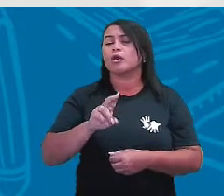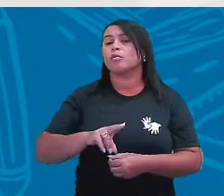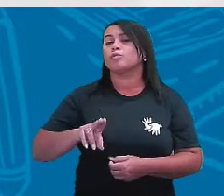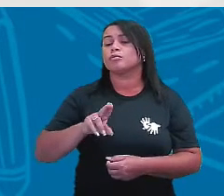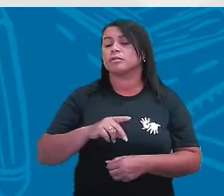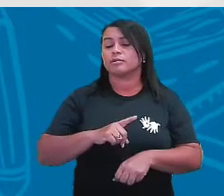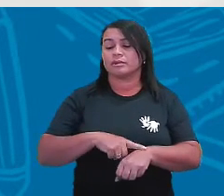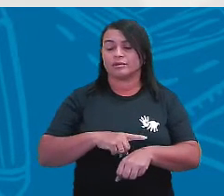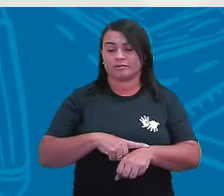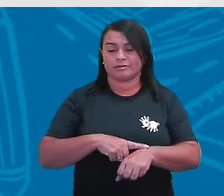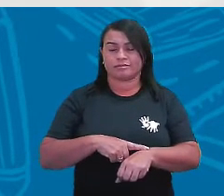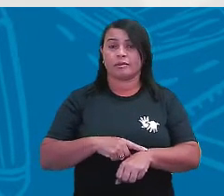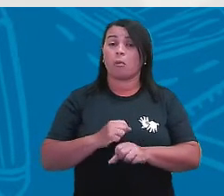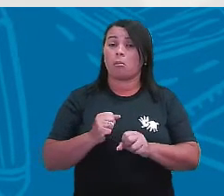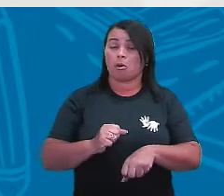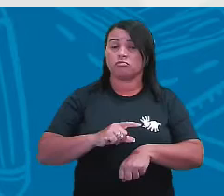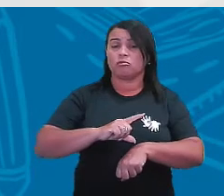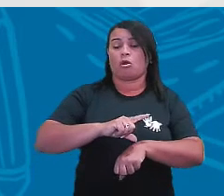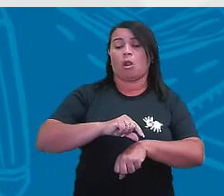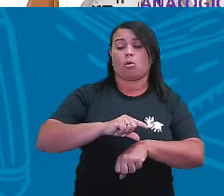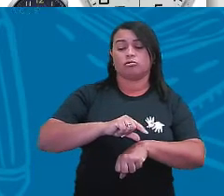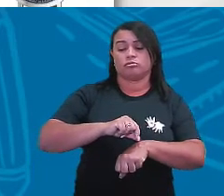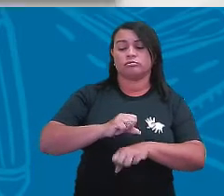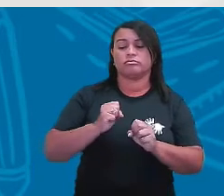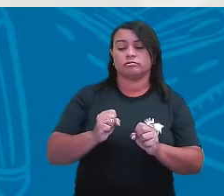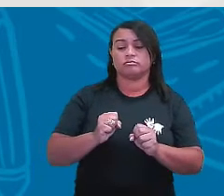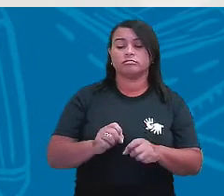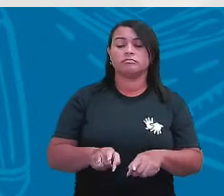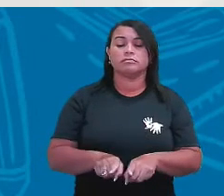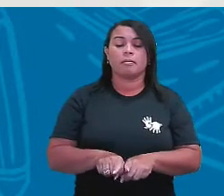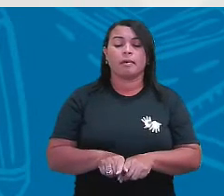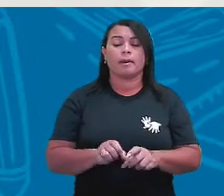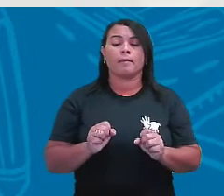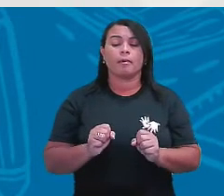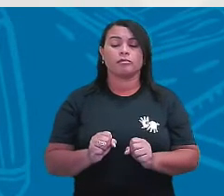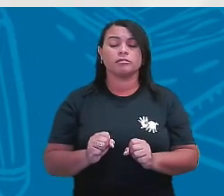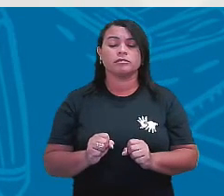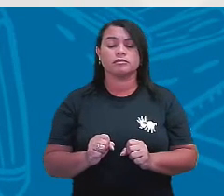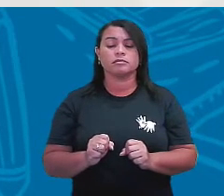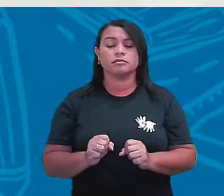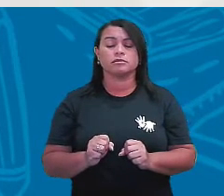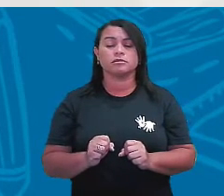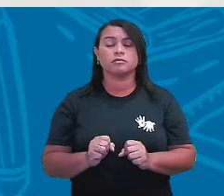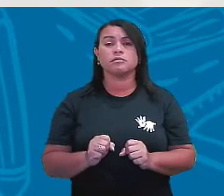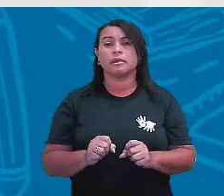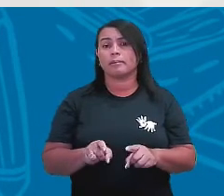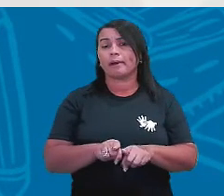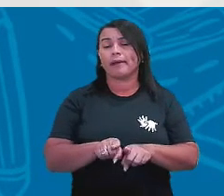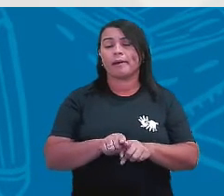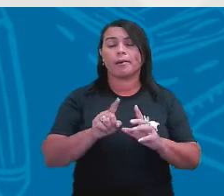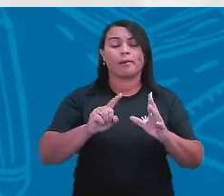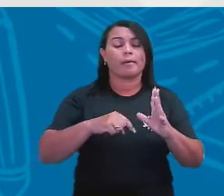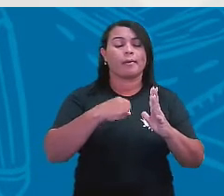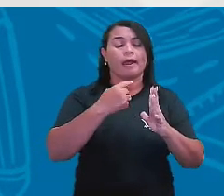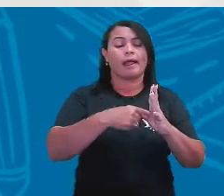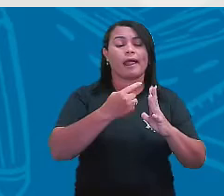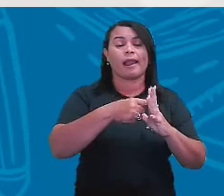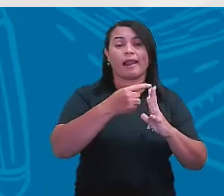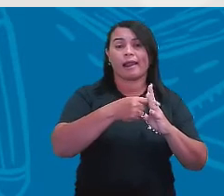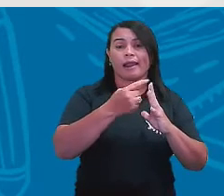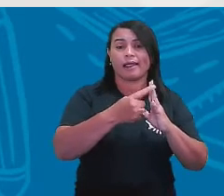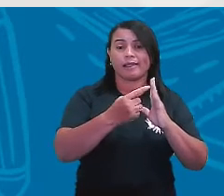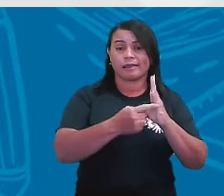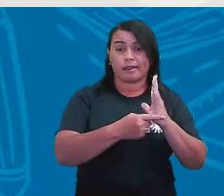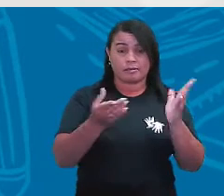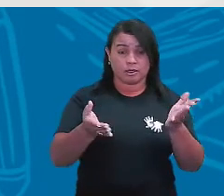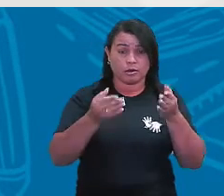tempo? Eu posso usar o relógio e posso usar o calendário também, né? Mas vamos focar